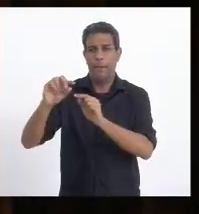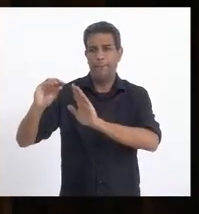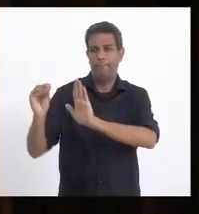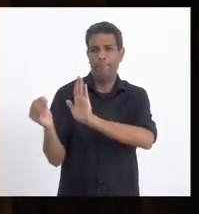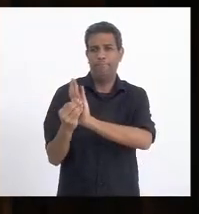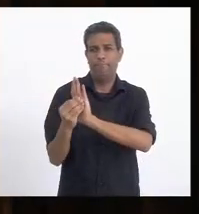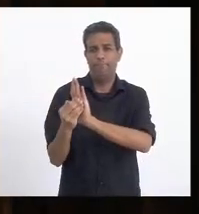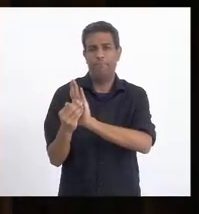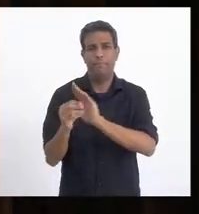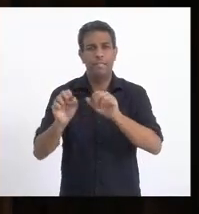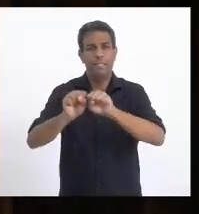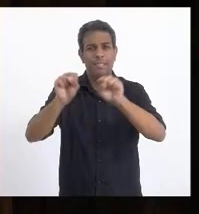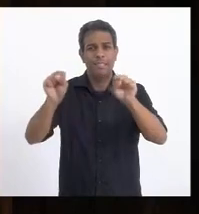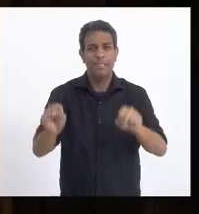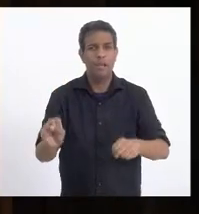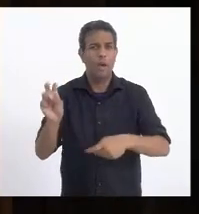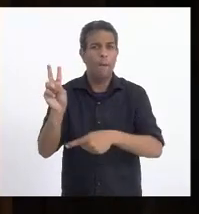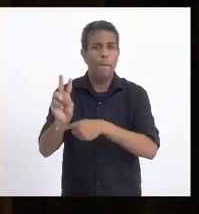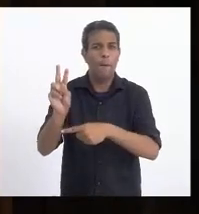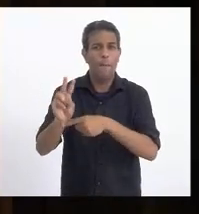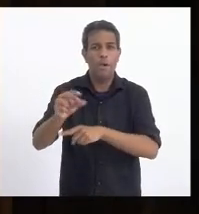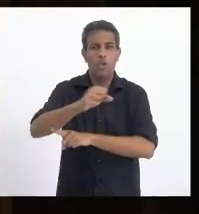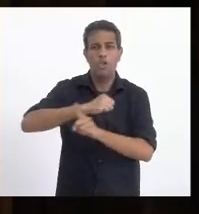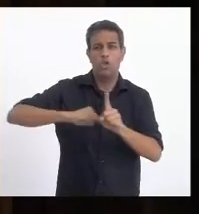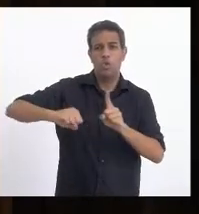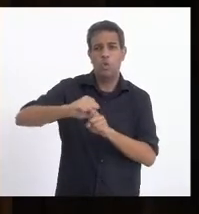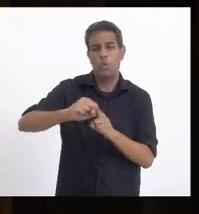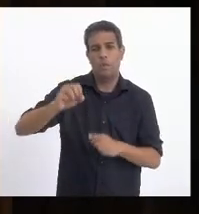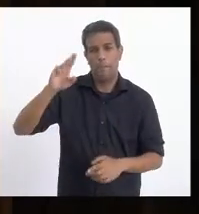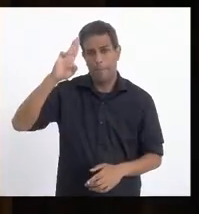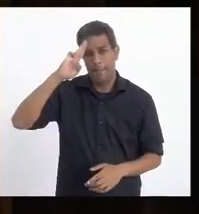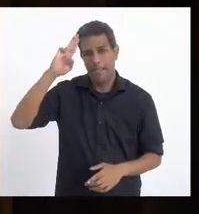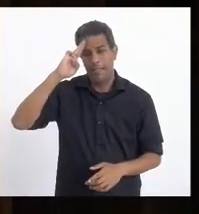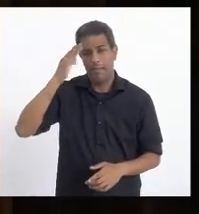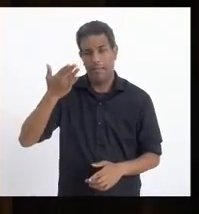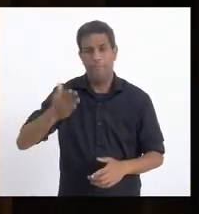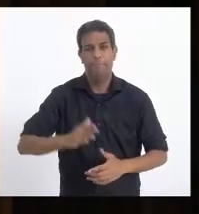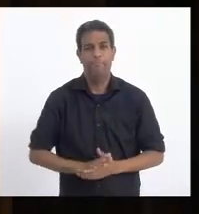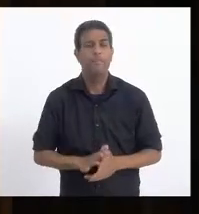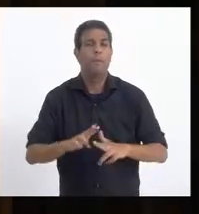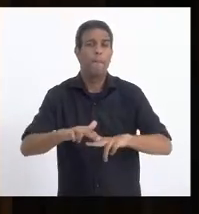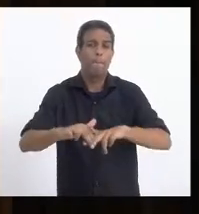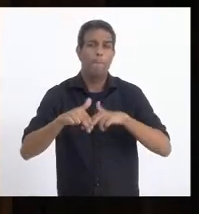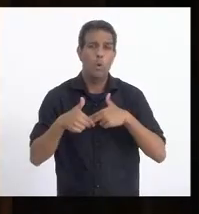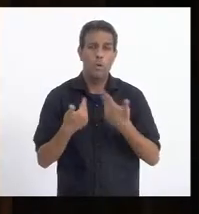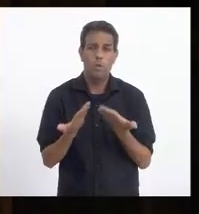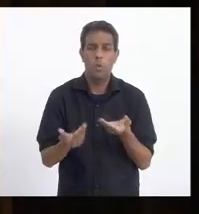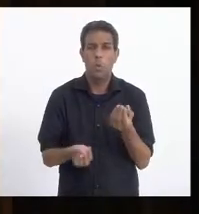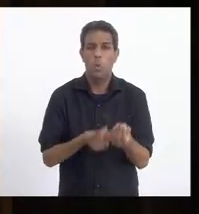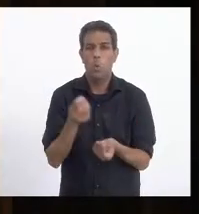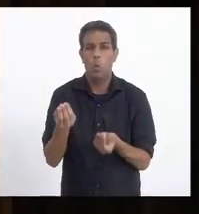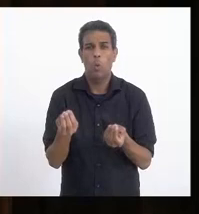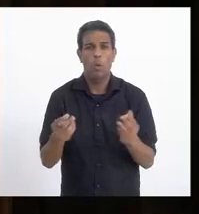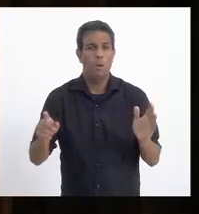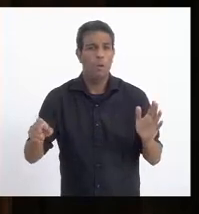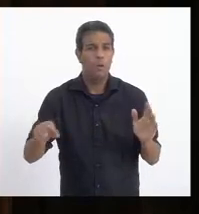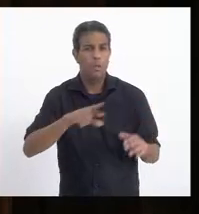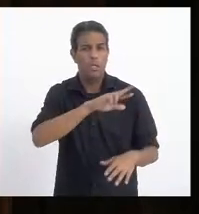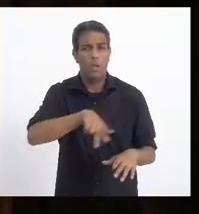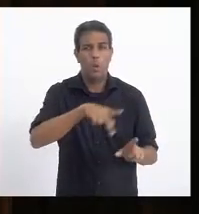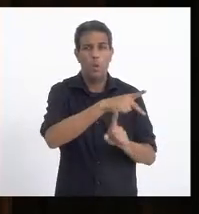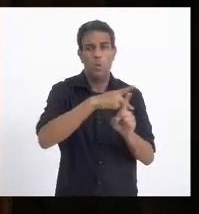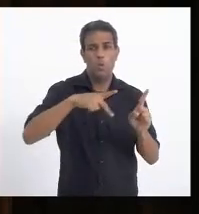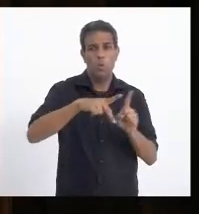quadro sistema de proteção social dos militares por isso que não é do Rio previdência